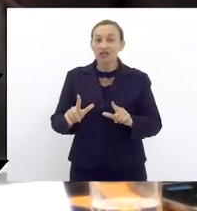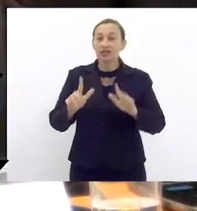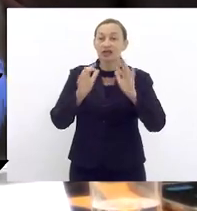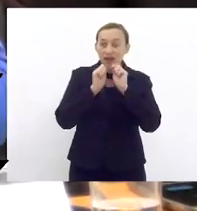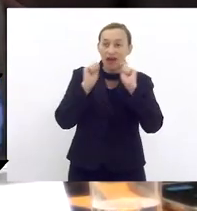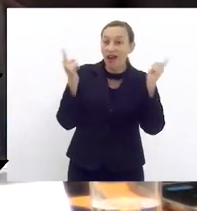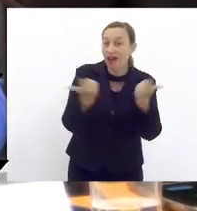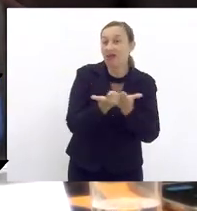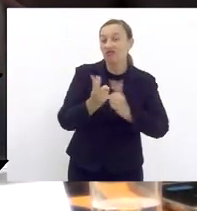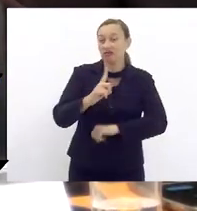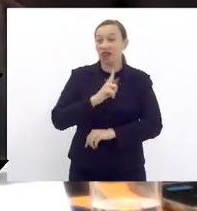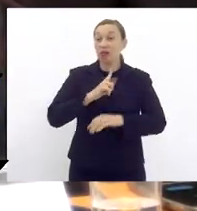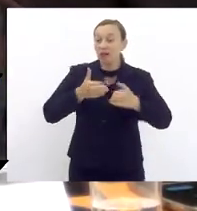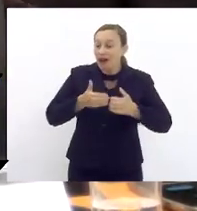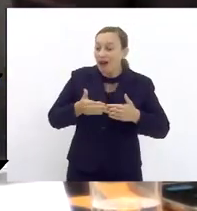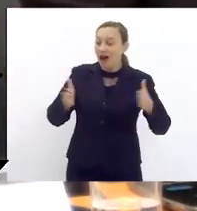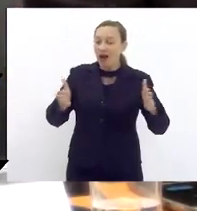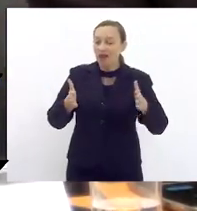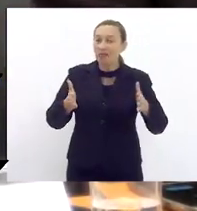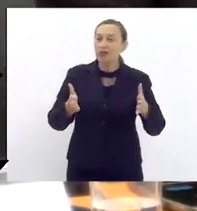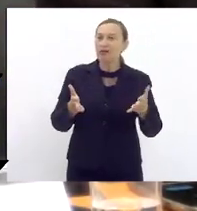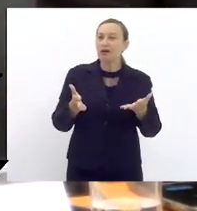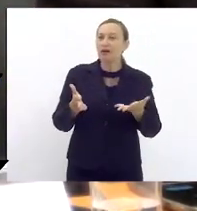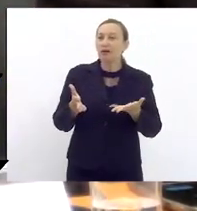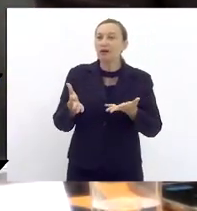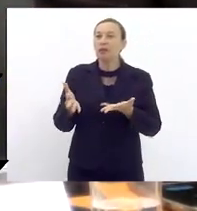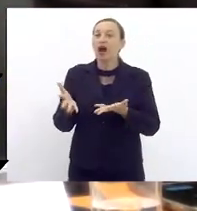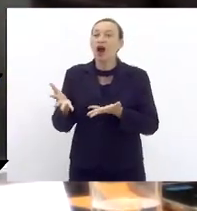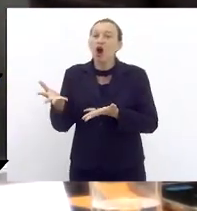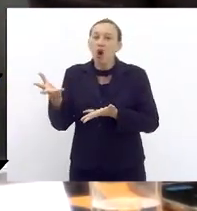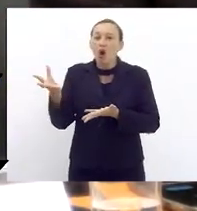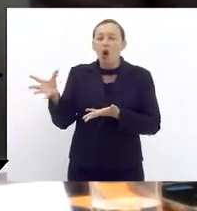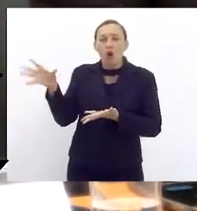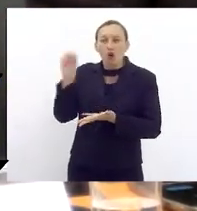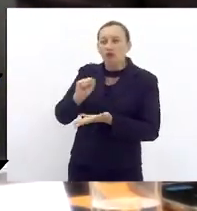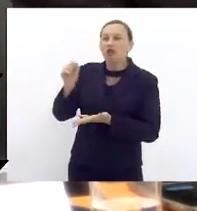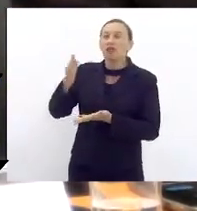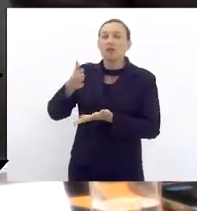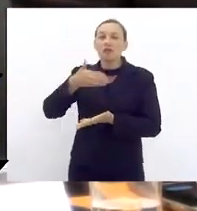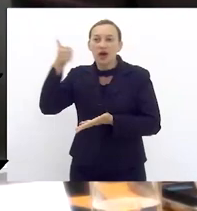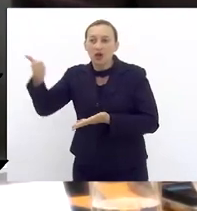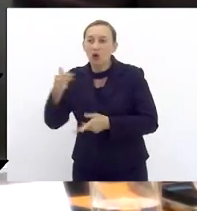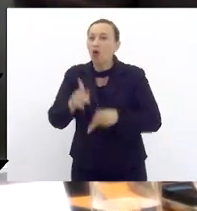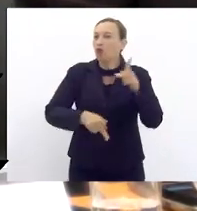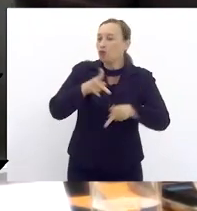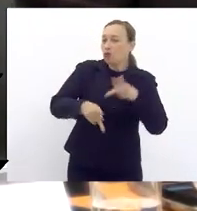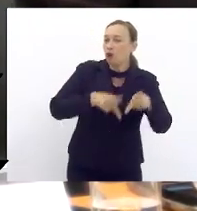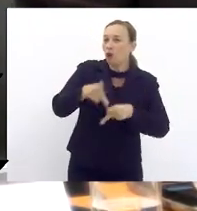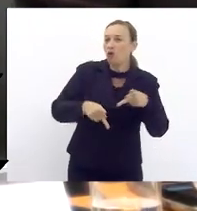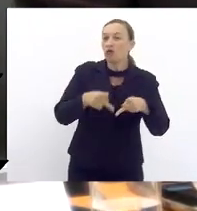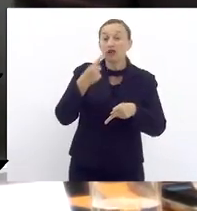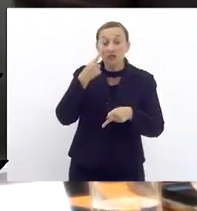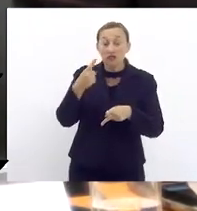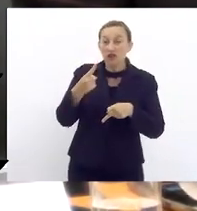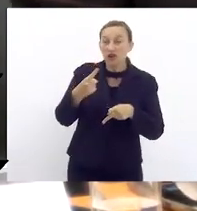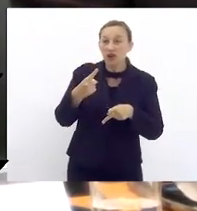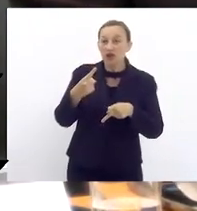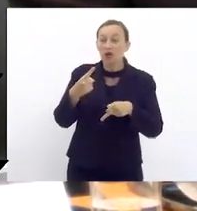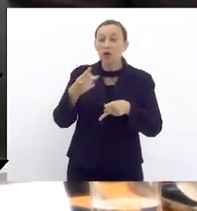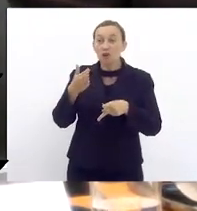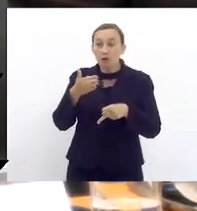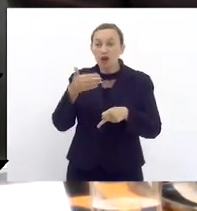alérgico se abre ao ouvir a população e trazer aquelas insatisfações diante